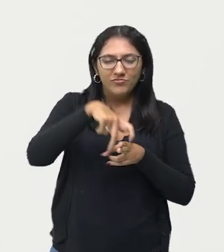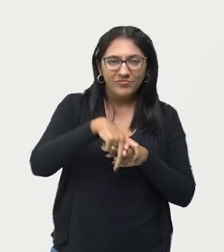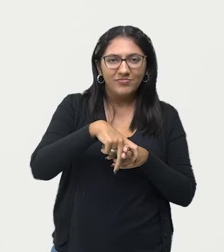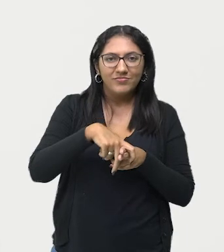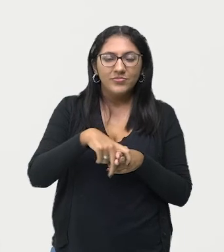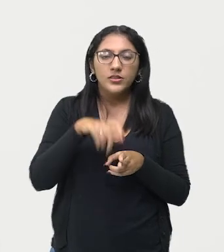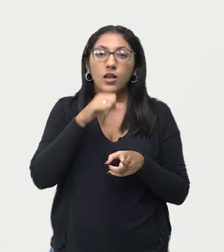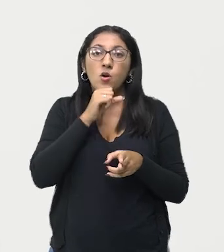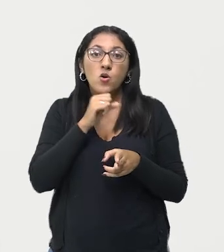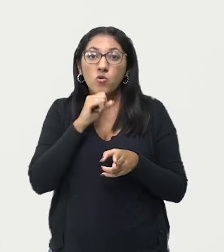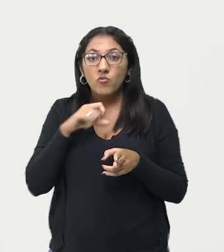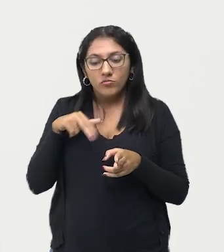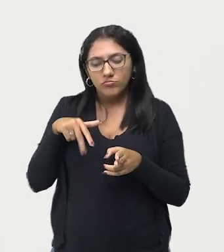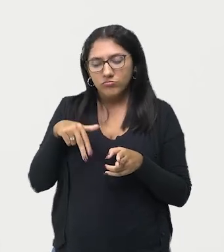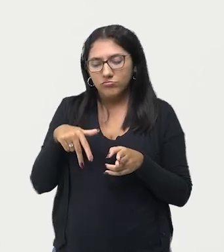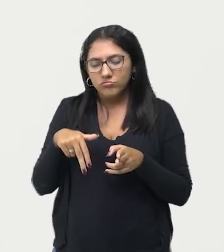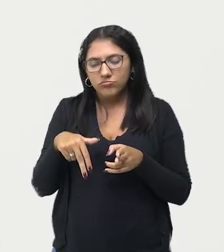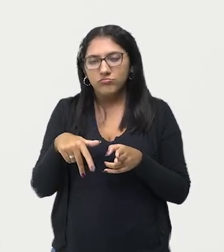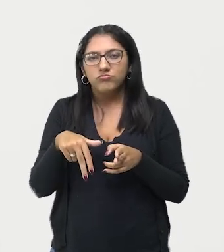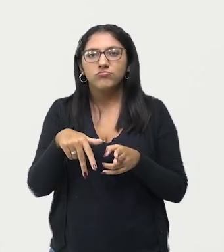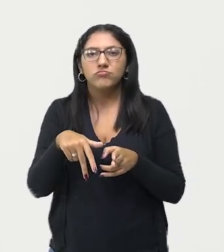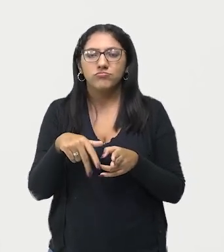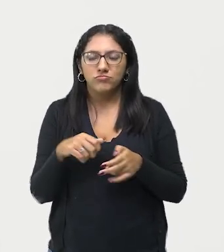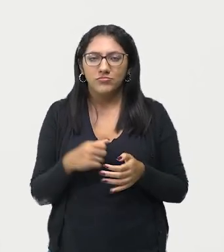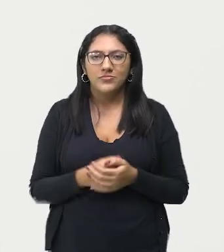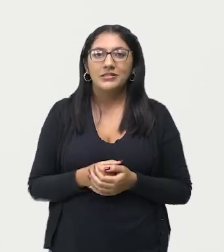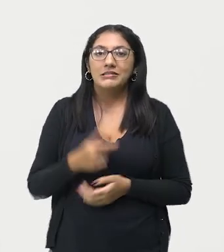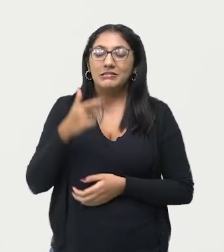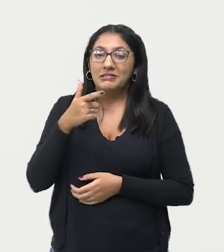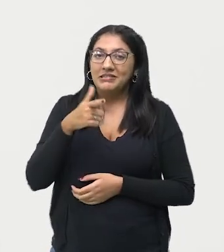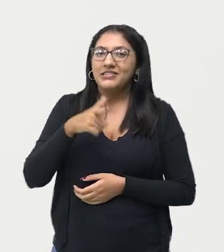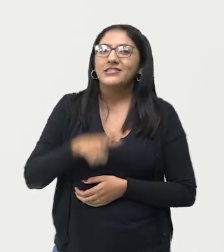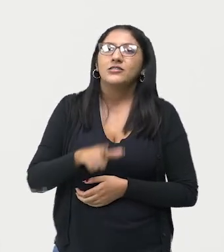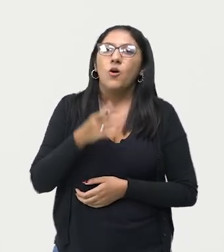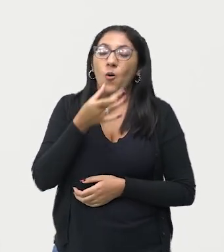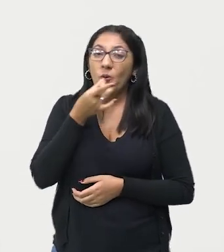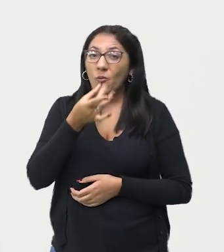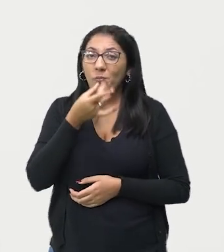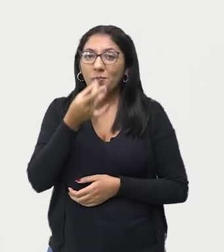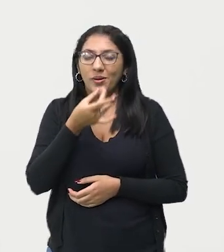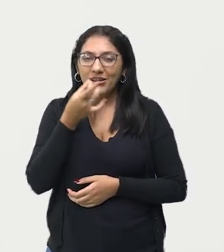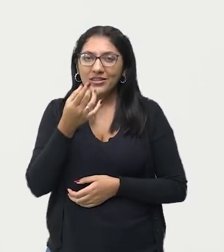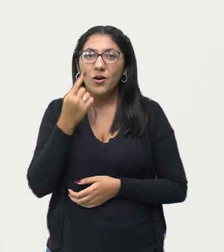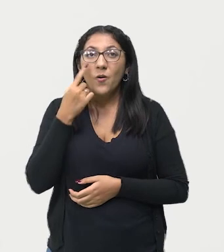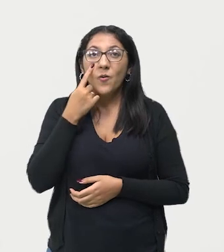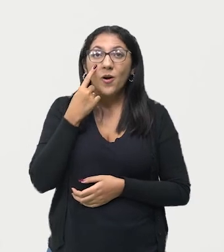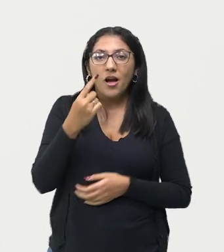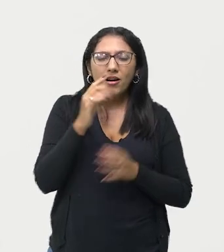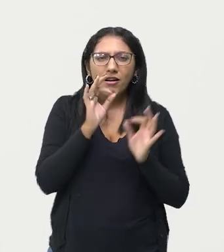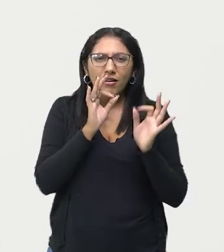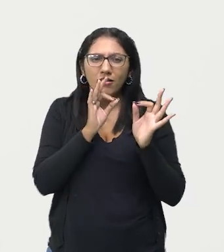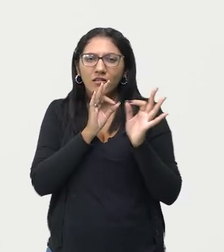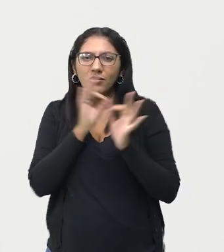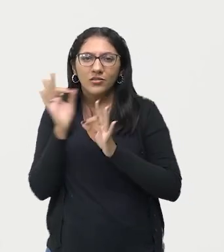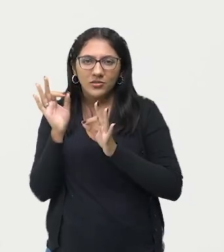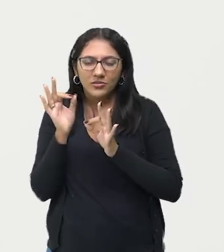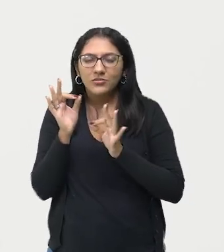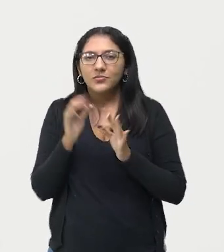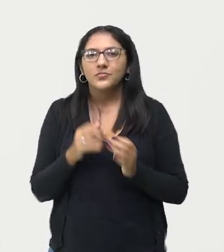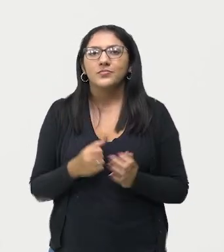a pé. E aí novamente vem a opinião dos outros, a opinião de quem estava observando a cena.